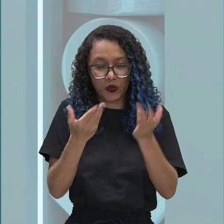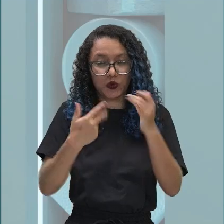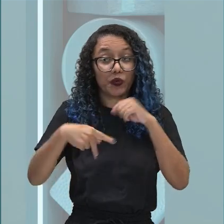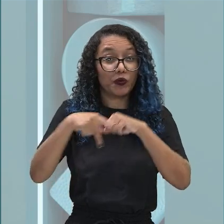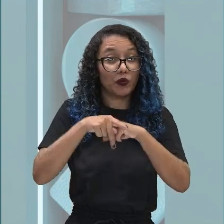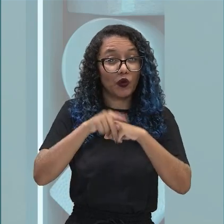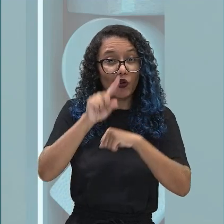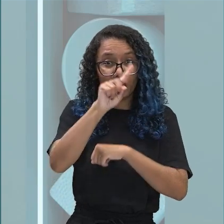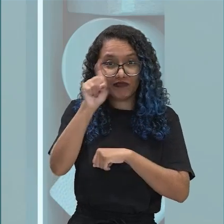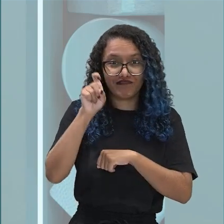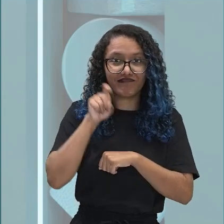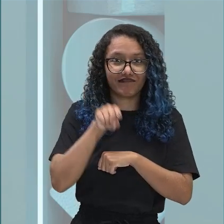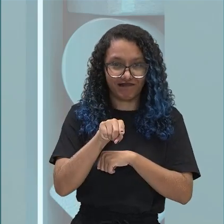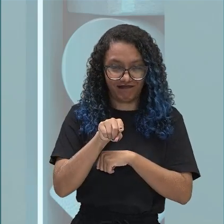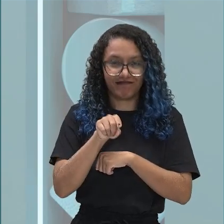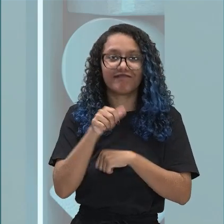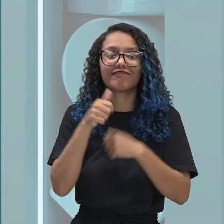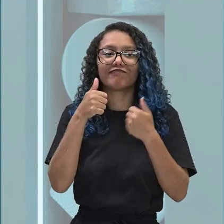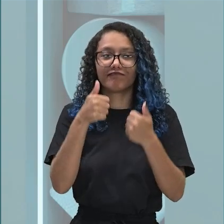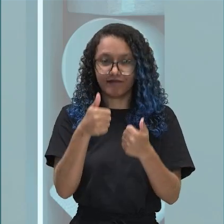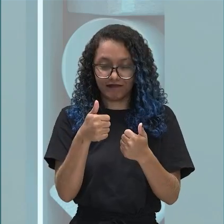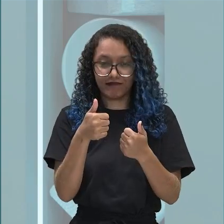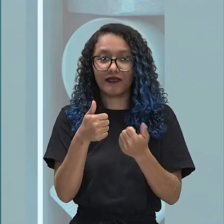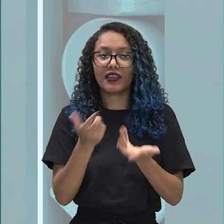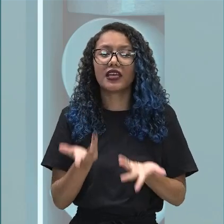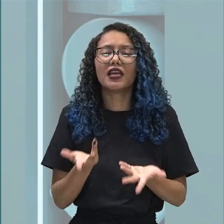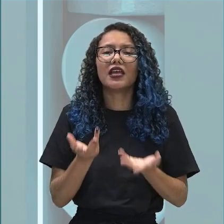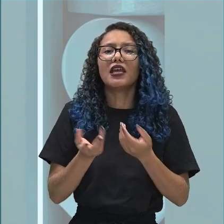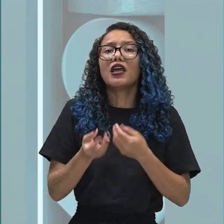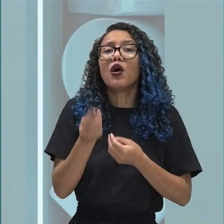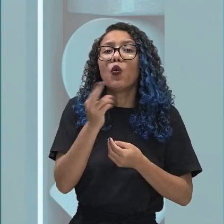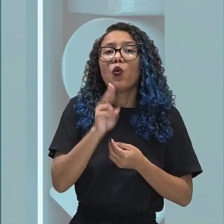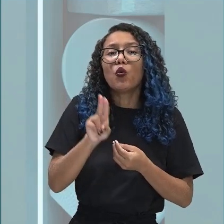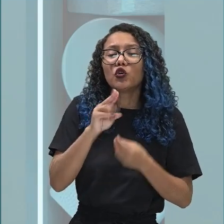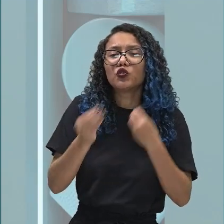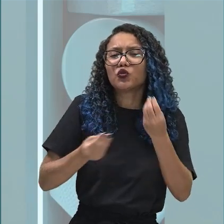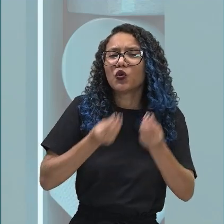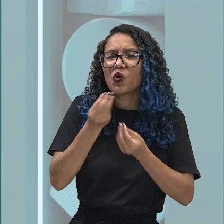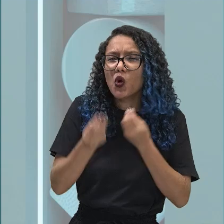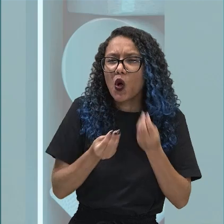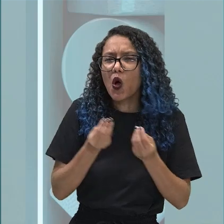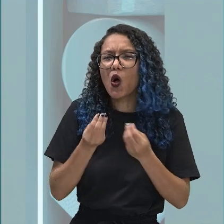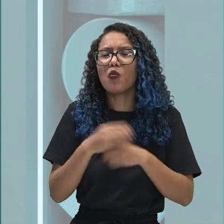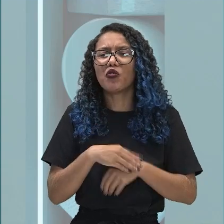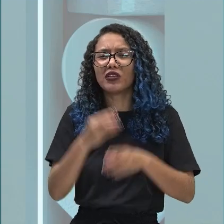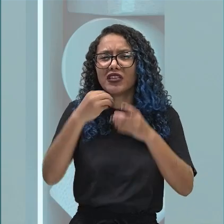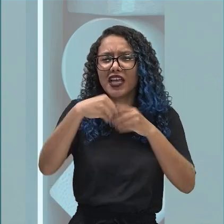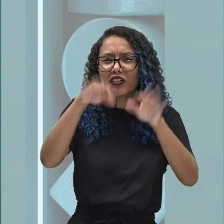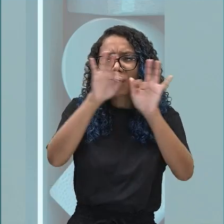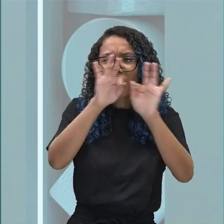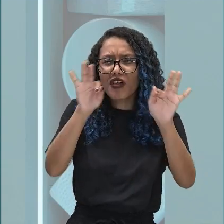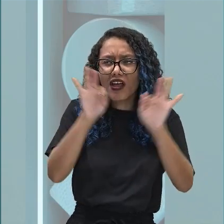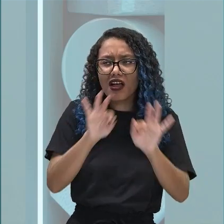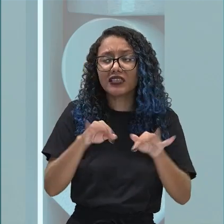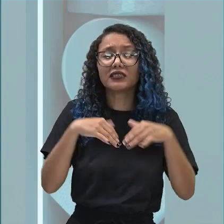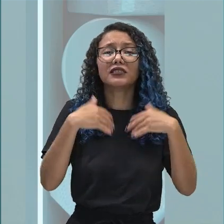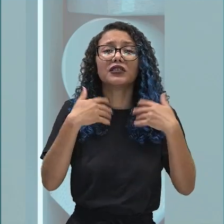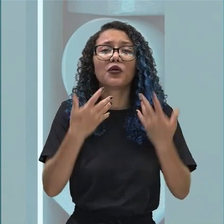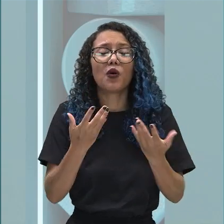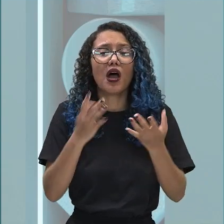interrogativos. Muito bem. E como foi que foram usados esses pronomes? Em que momento eles foram usados? Dentro de